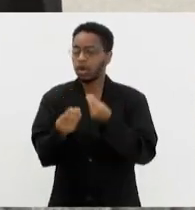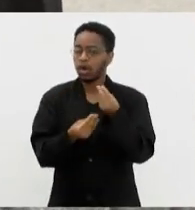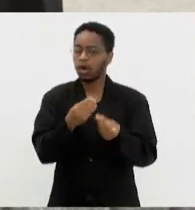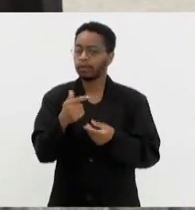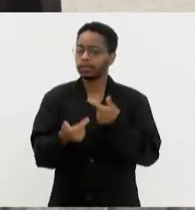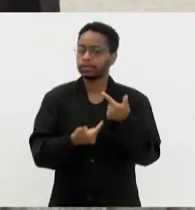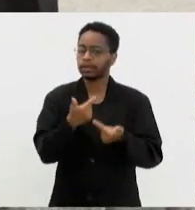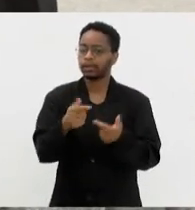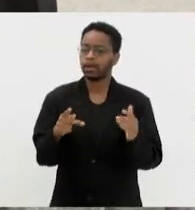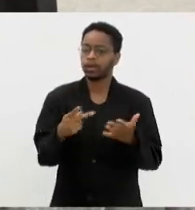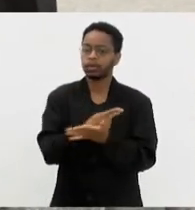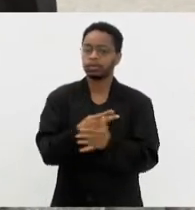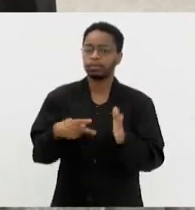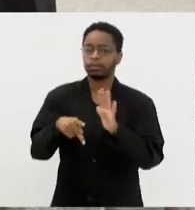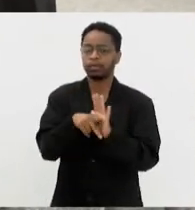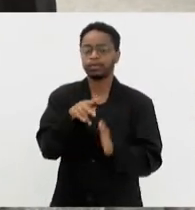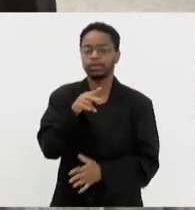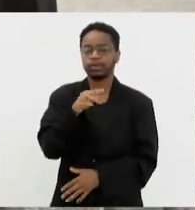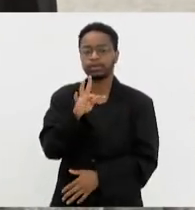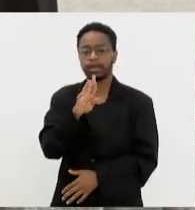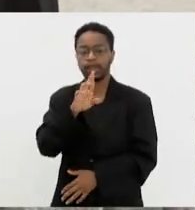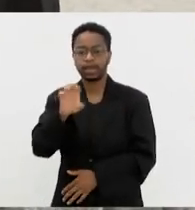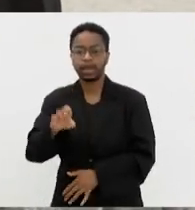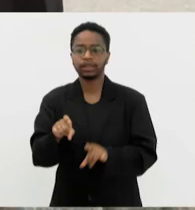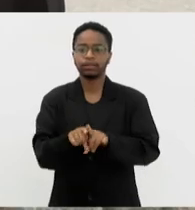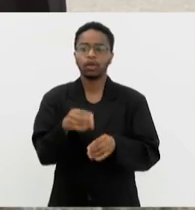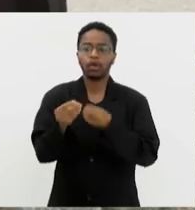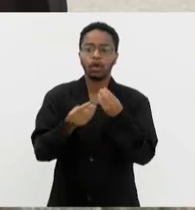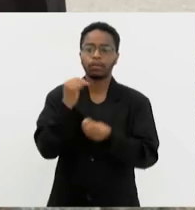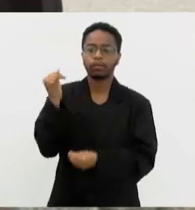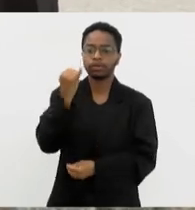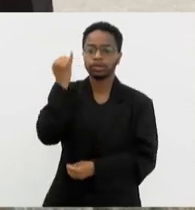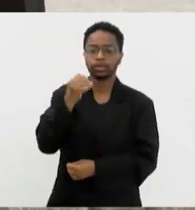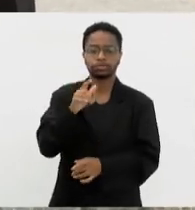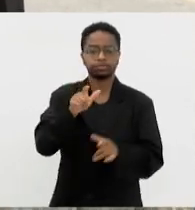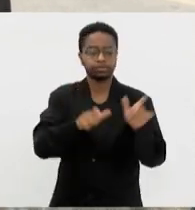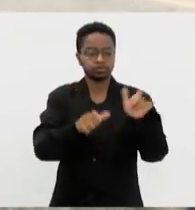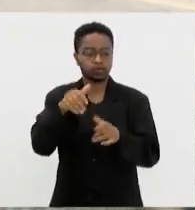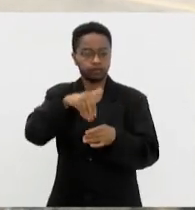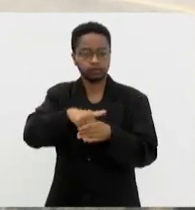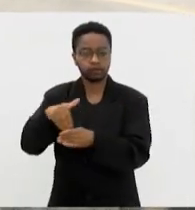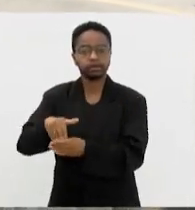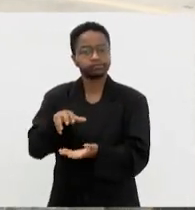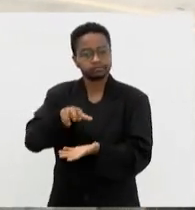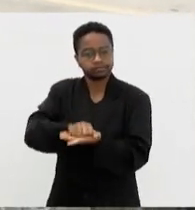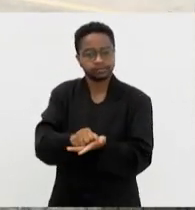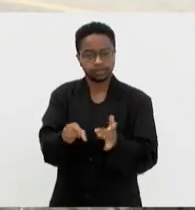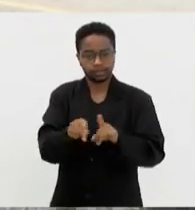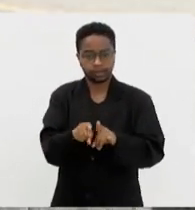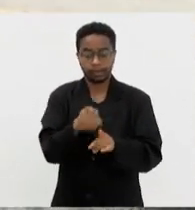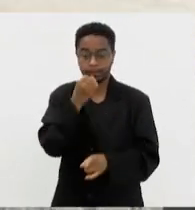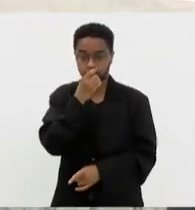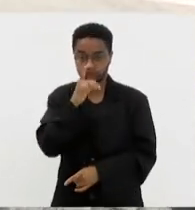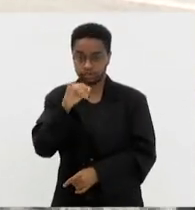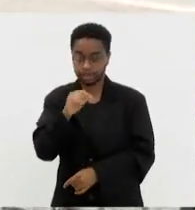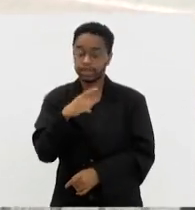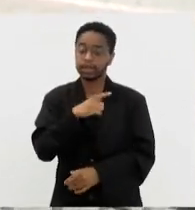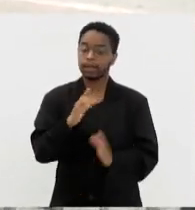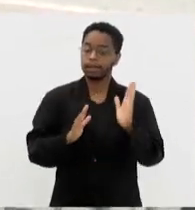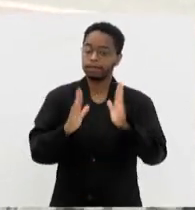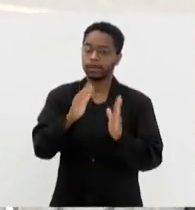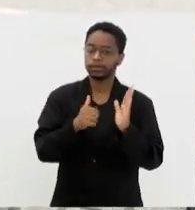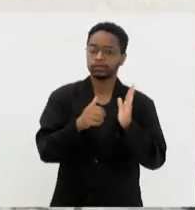sendo realizado pelo TRE e qual a importância dos eleitores realizarem esse cadastro biométrico também? Bom dia, nós estamos numa campanha de